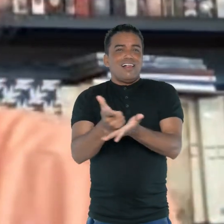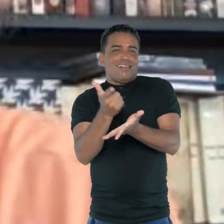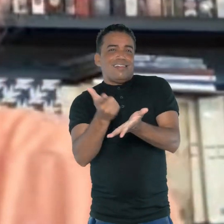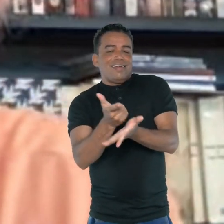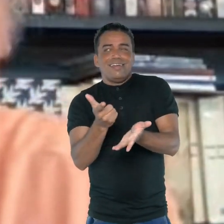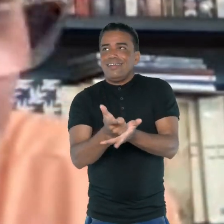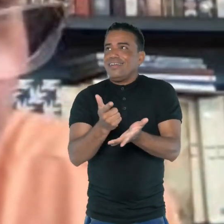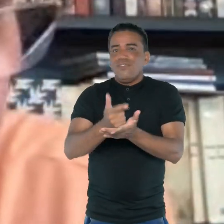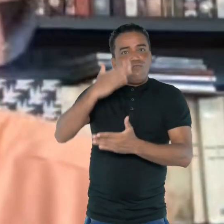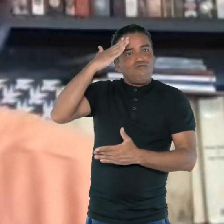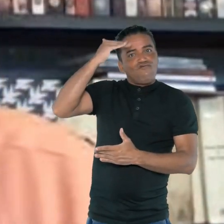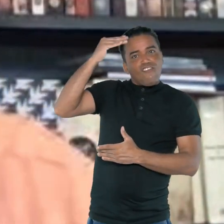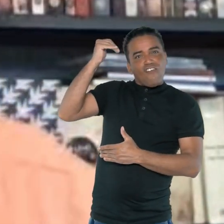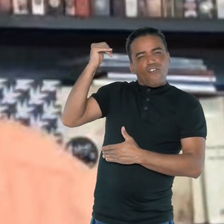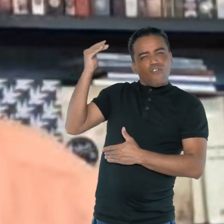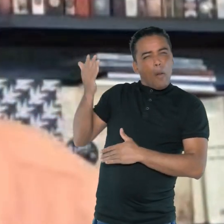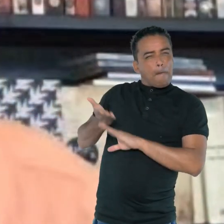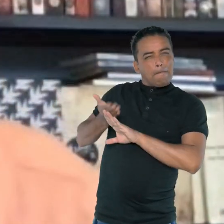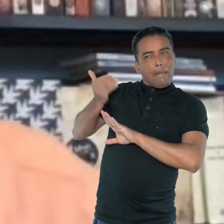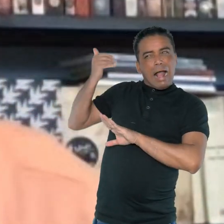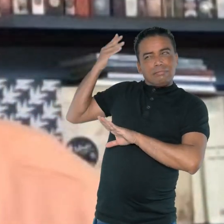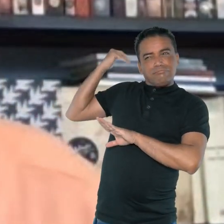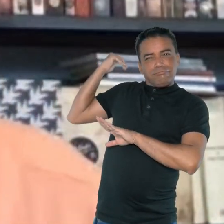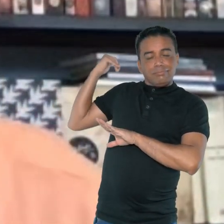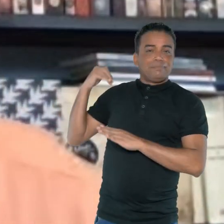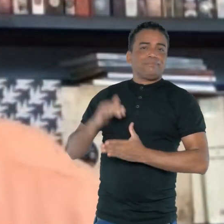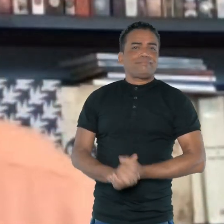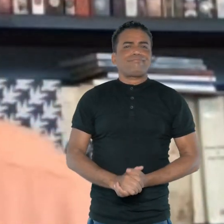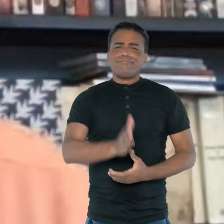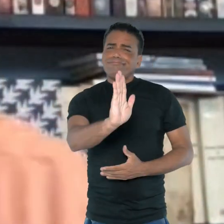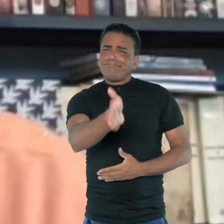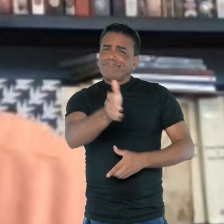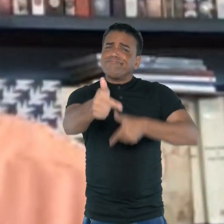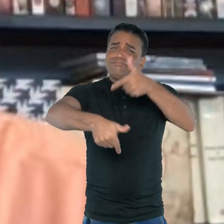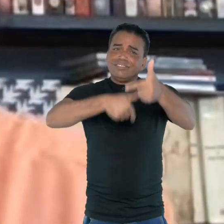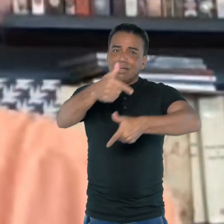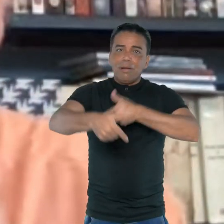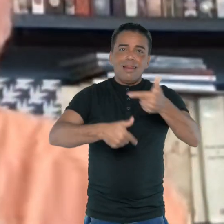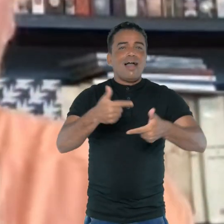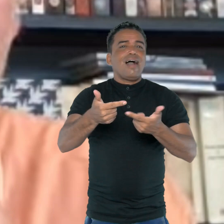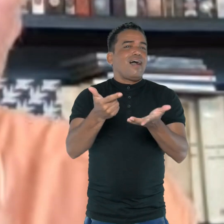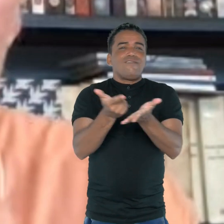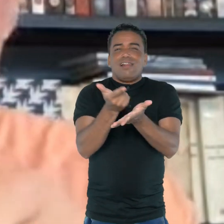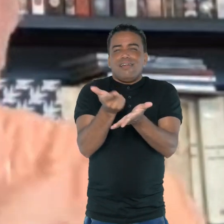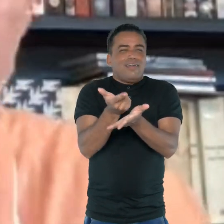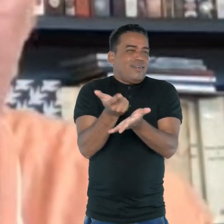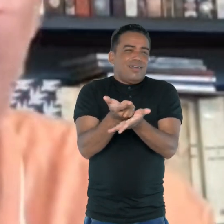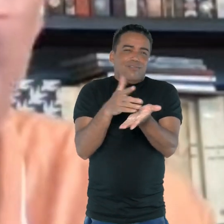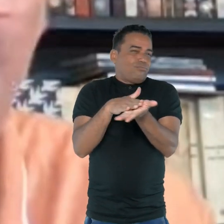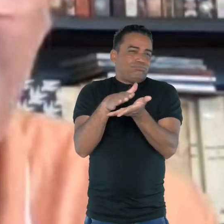muito sucesso na época, e eu já trabalhava como livreiro lá,